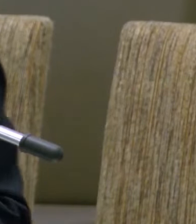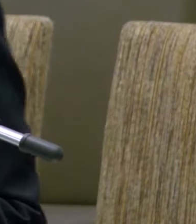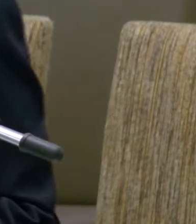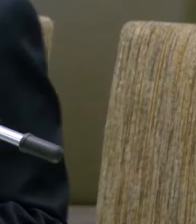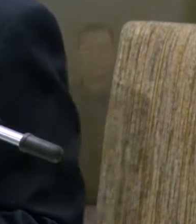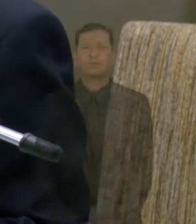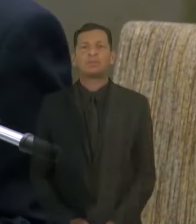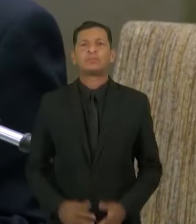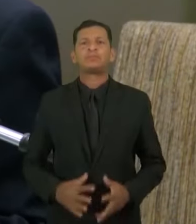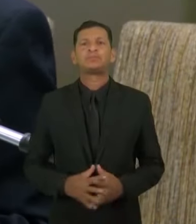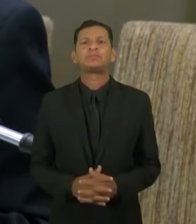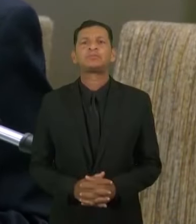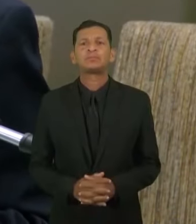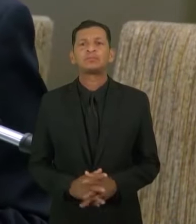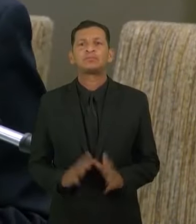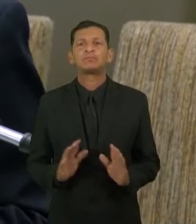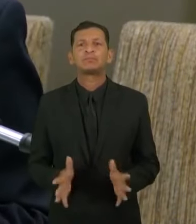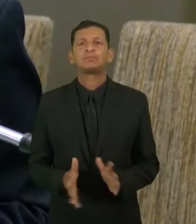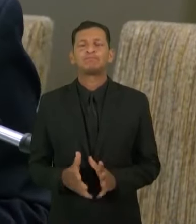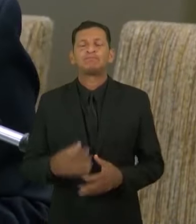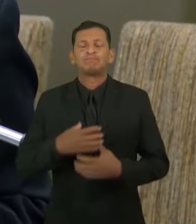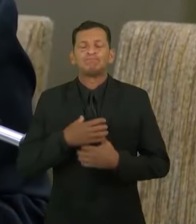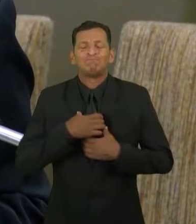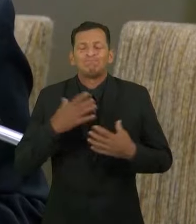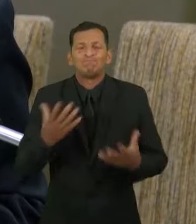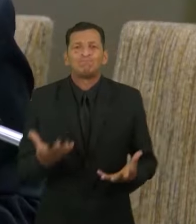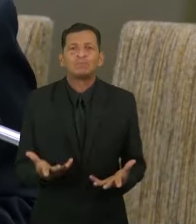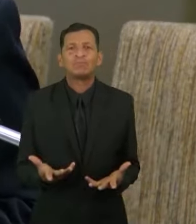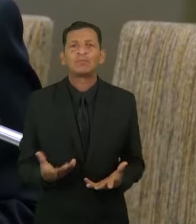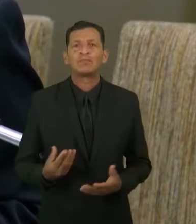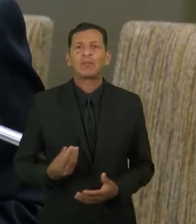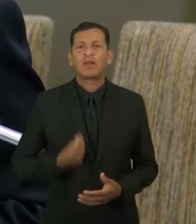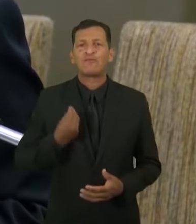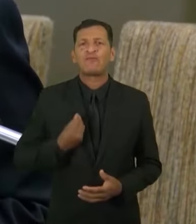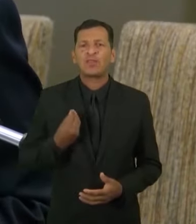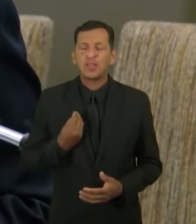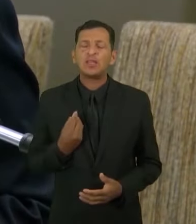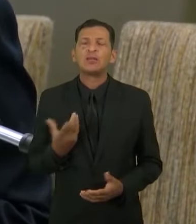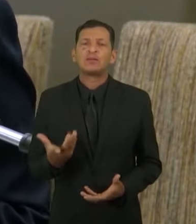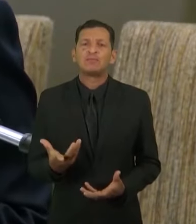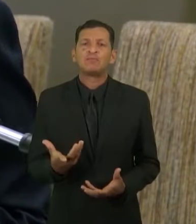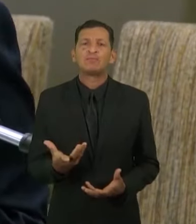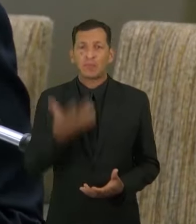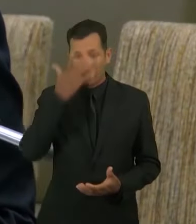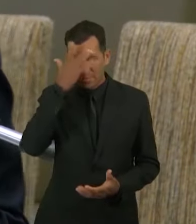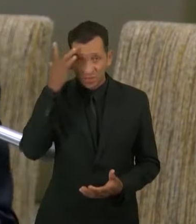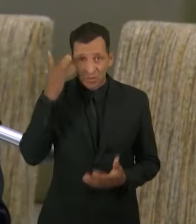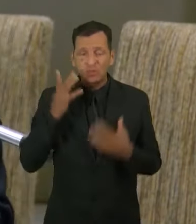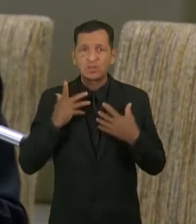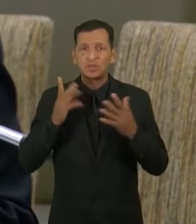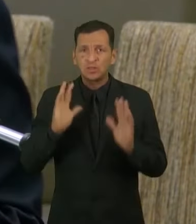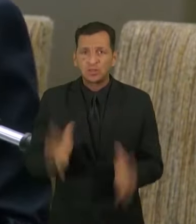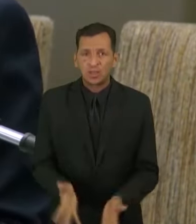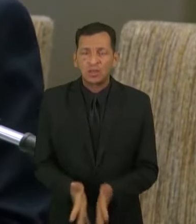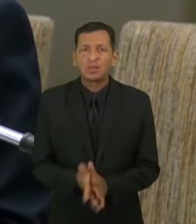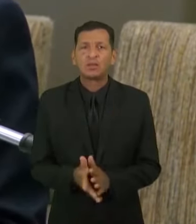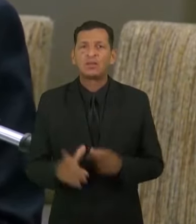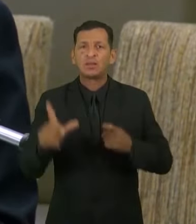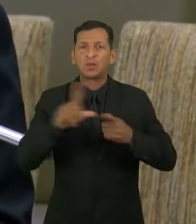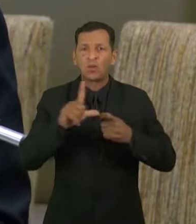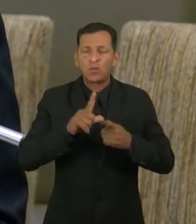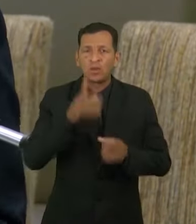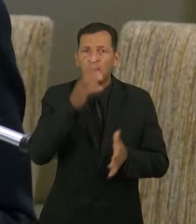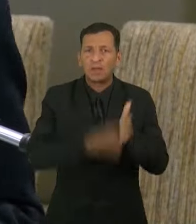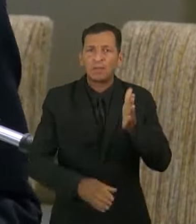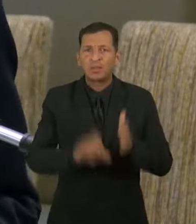Não. Esse toque adentrou no mundo espiritual. Capítulo 8, versículo 45 de